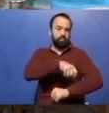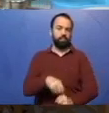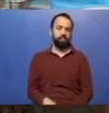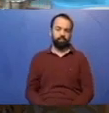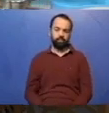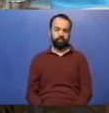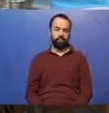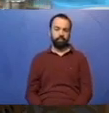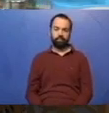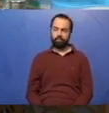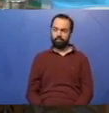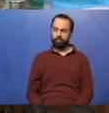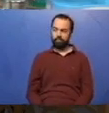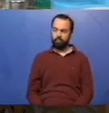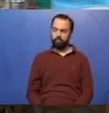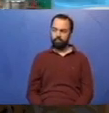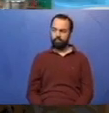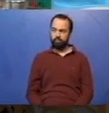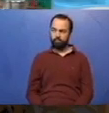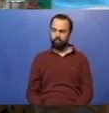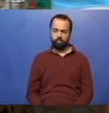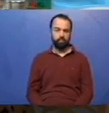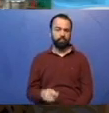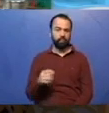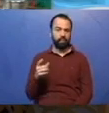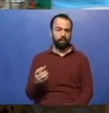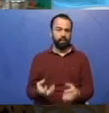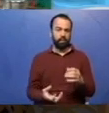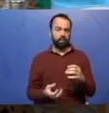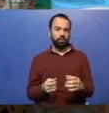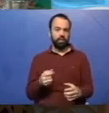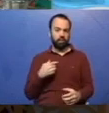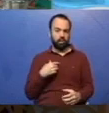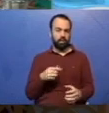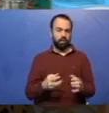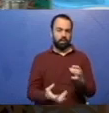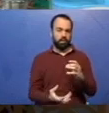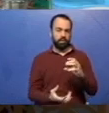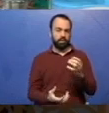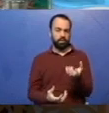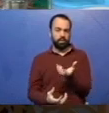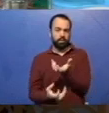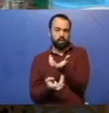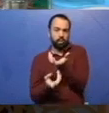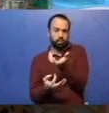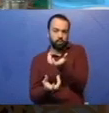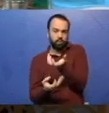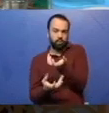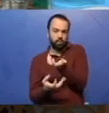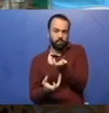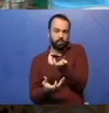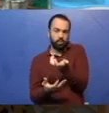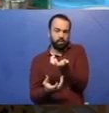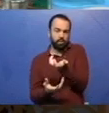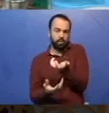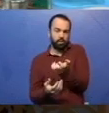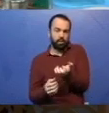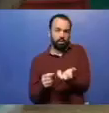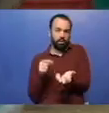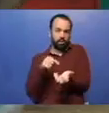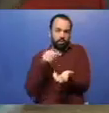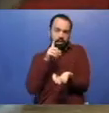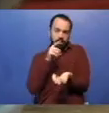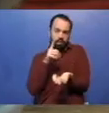fogo, né? Pode ser perigoso. Nós esquentamos, tá? Um pouquinho de água aqui dentro da panela. A